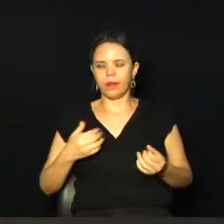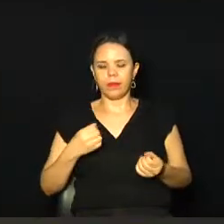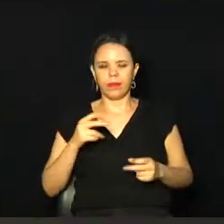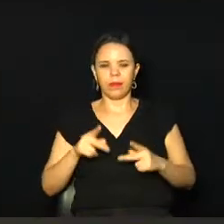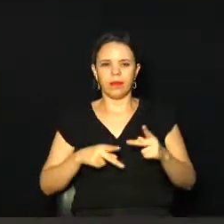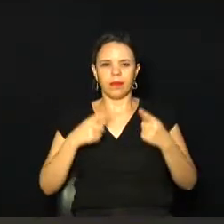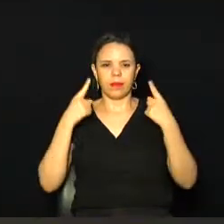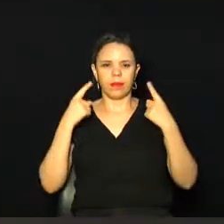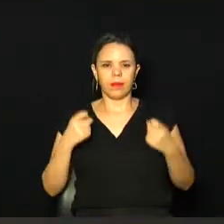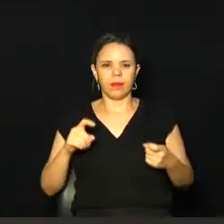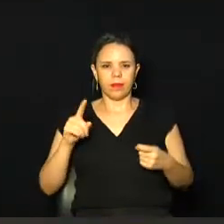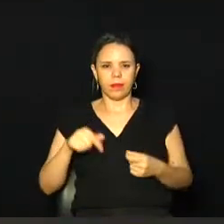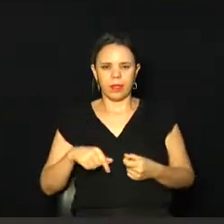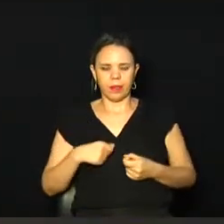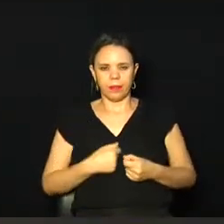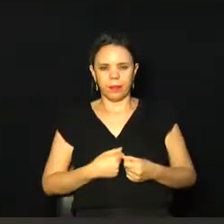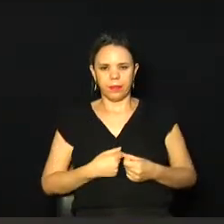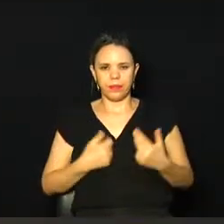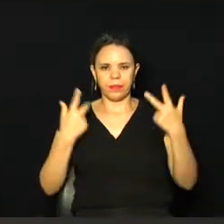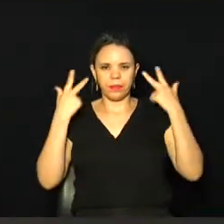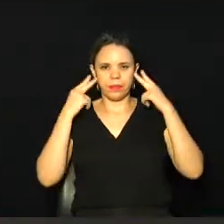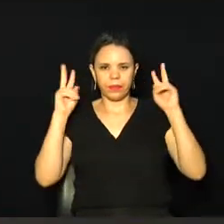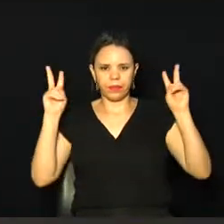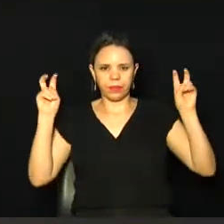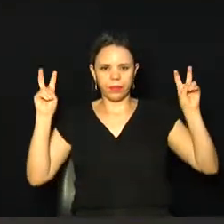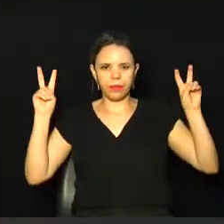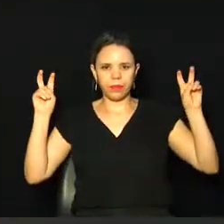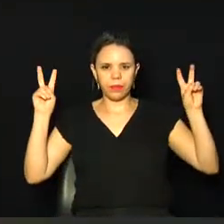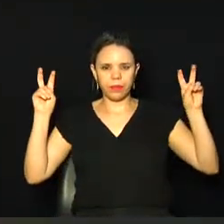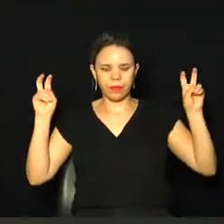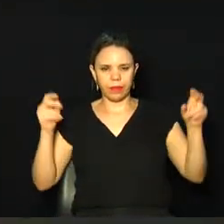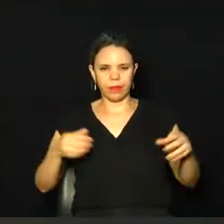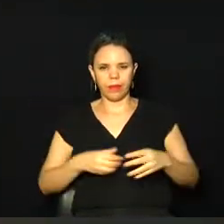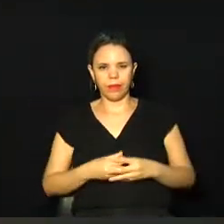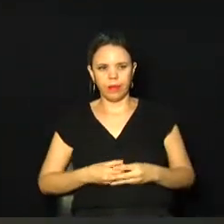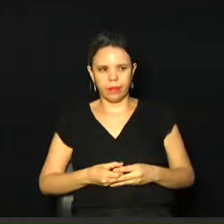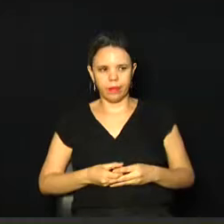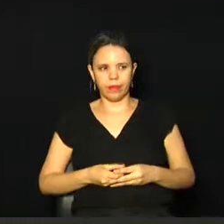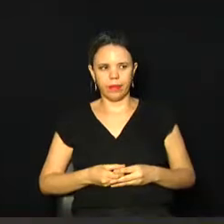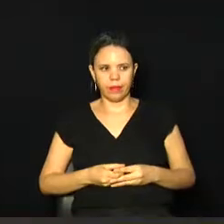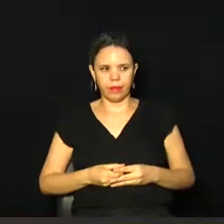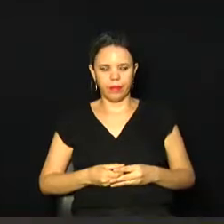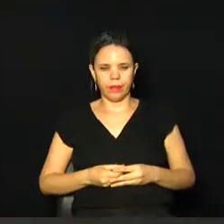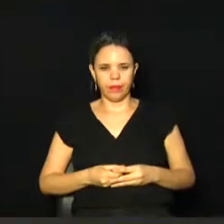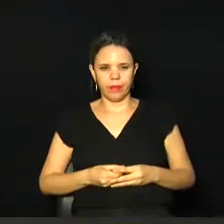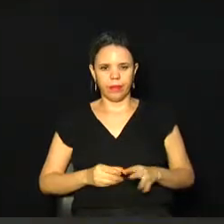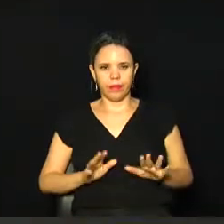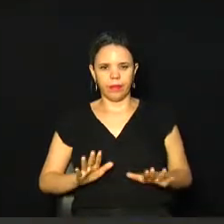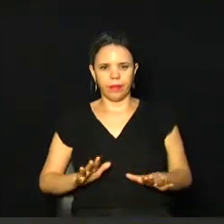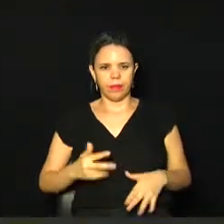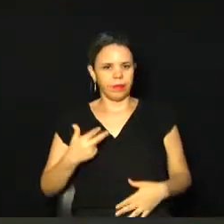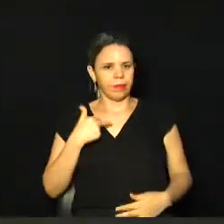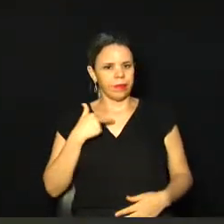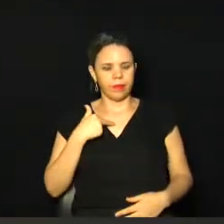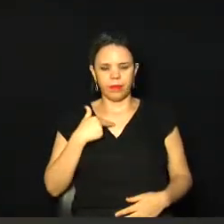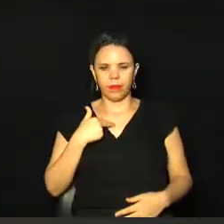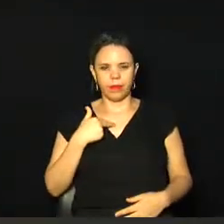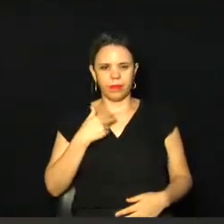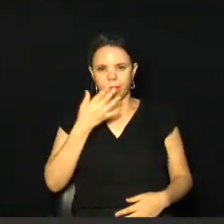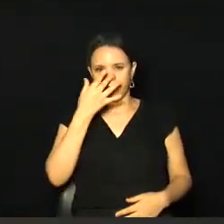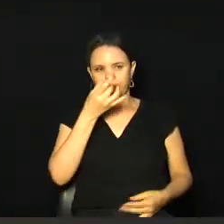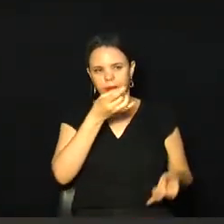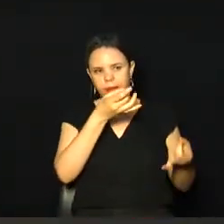dessas violências eram normalizadas. Porém, a gente não pode fechar os olhos e